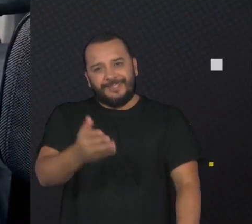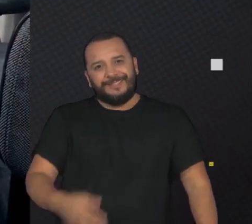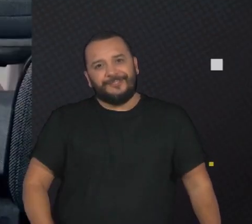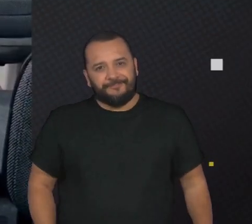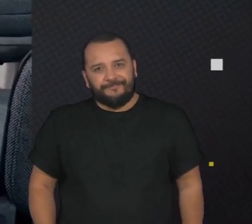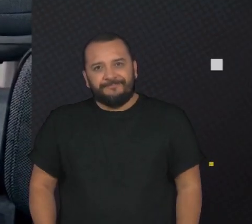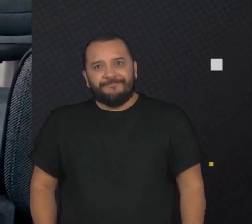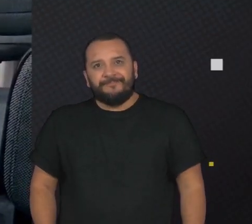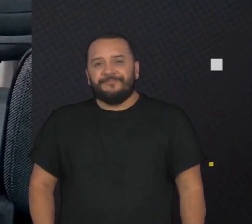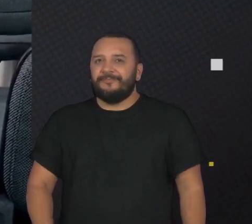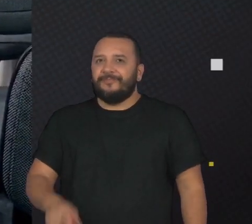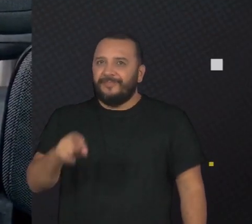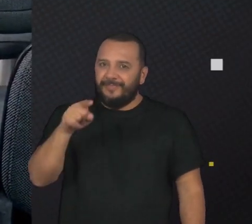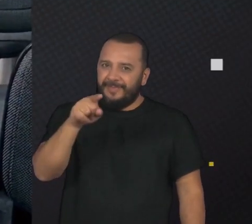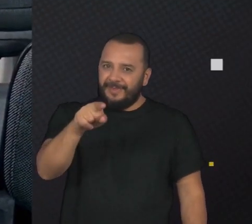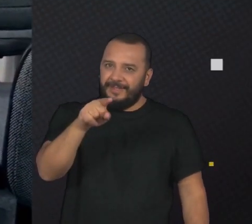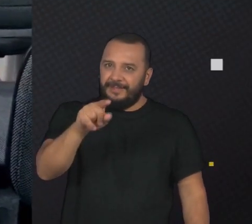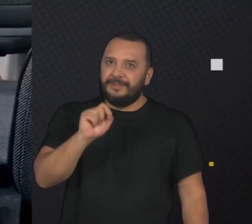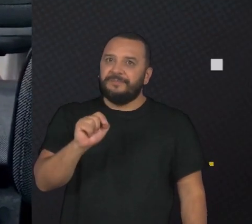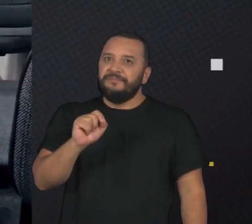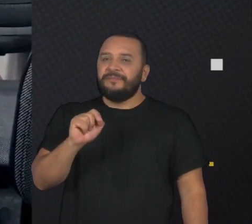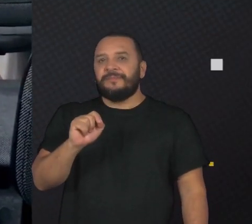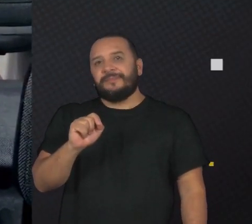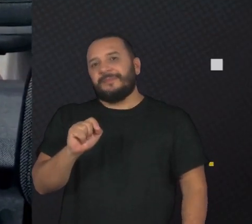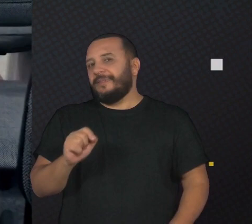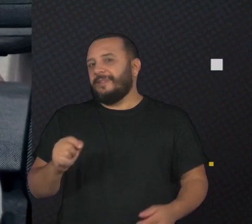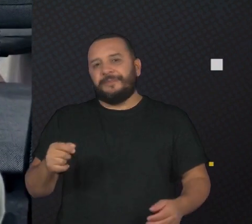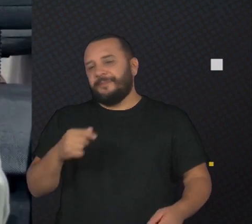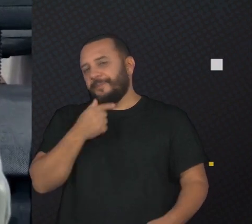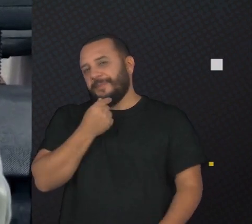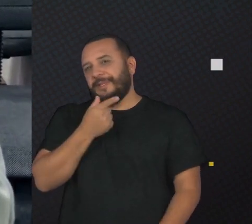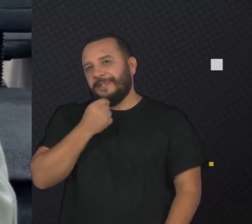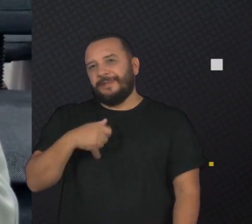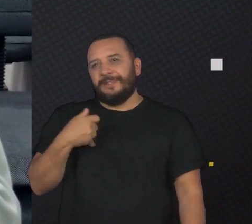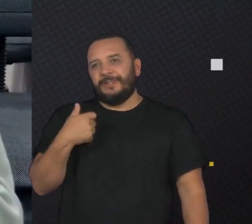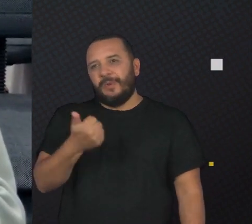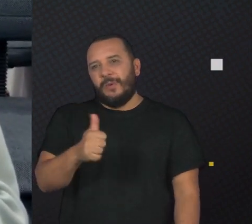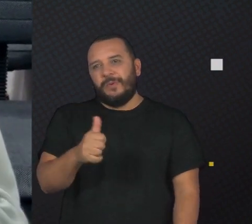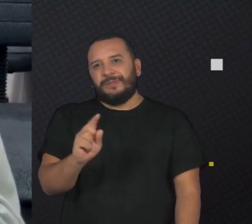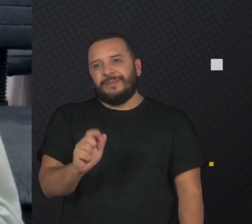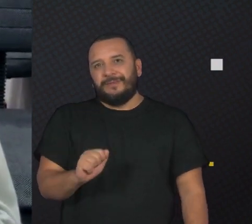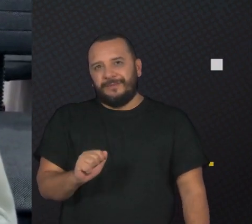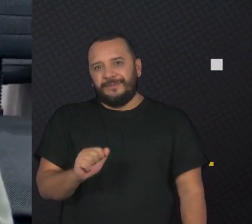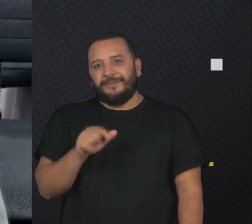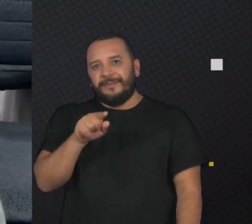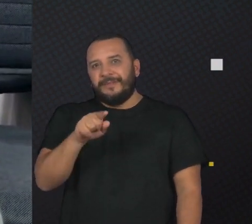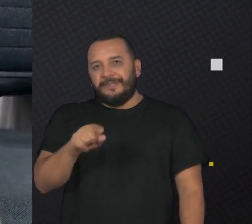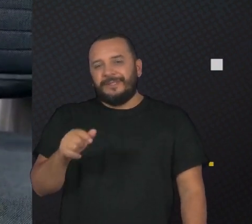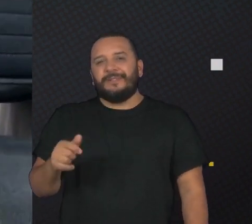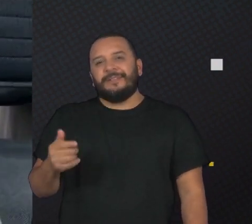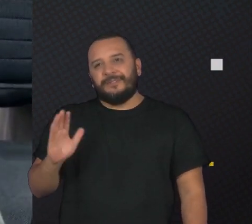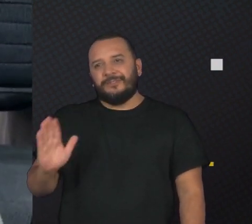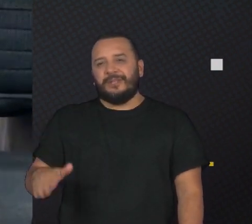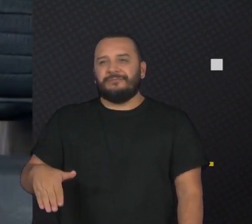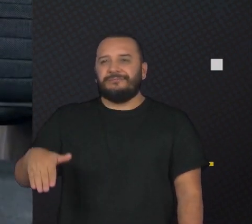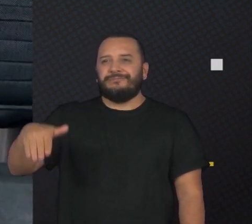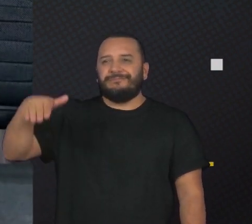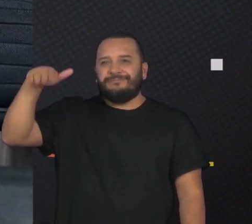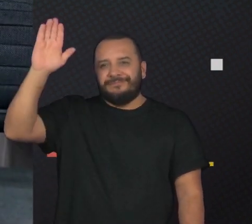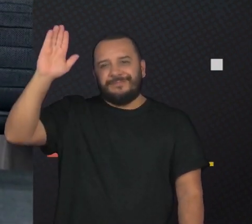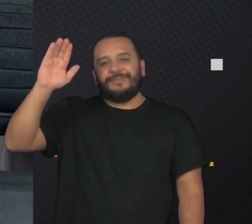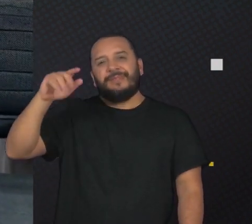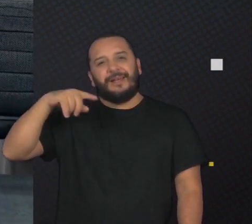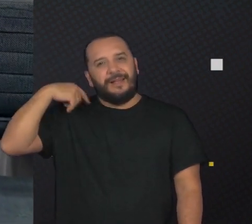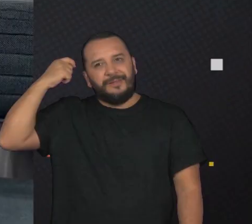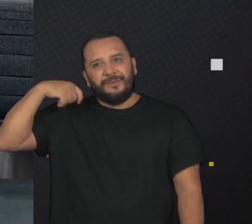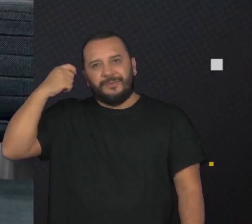coletiva. Você agora não é mais um menino de 11 anos, mas você se tornou um excelente